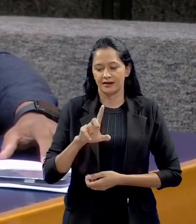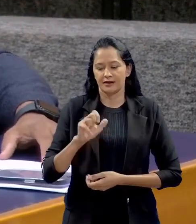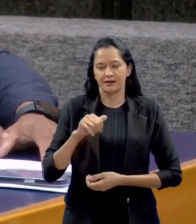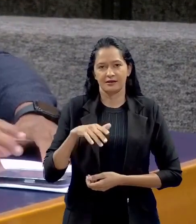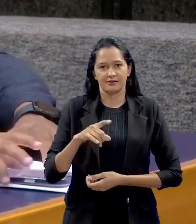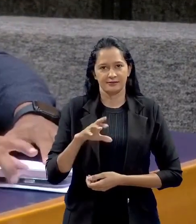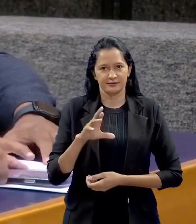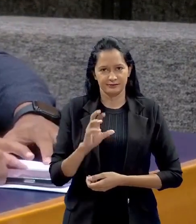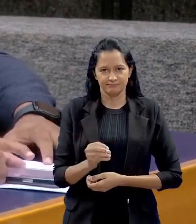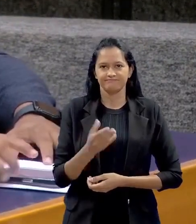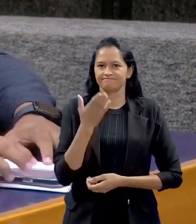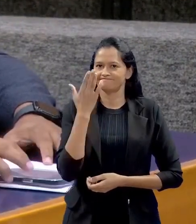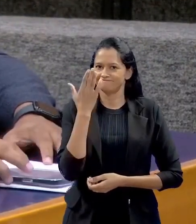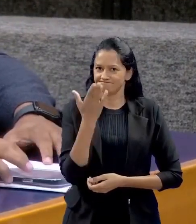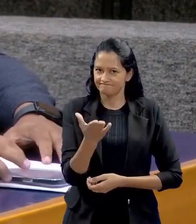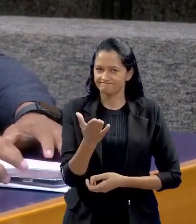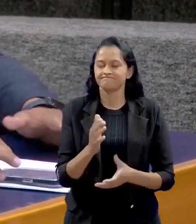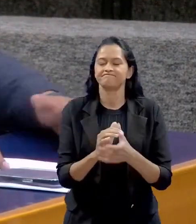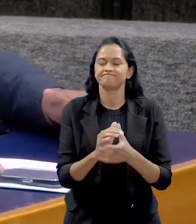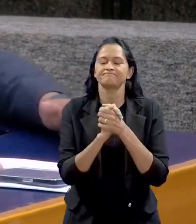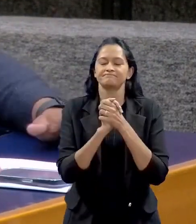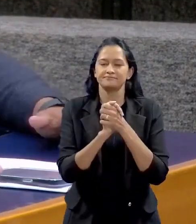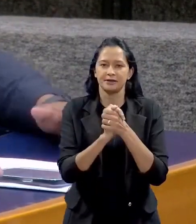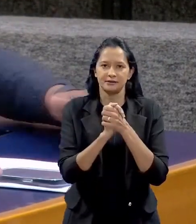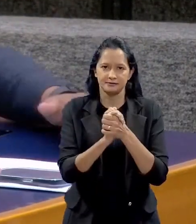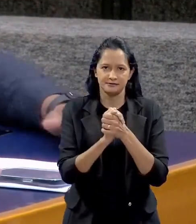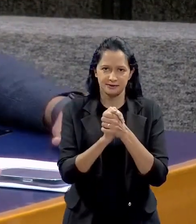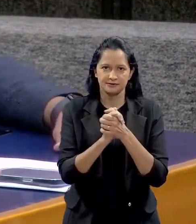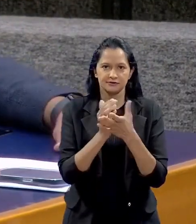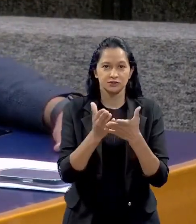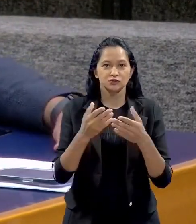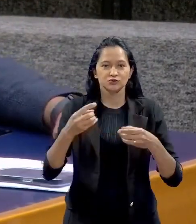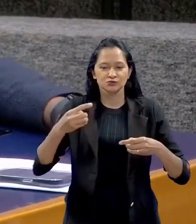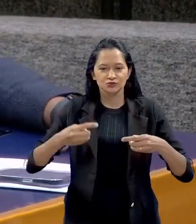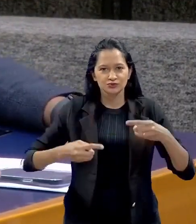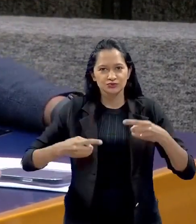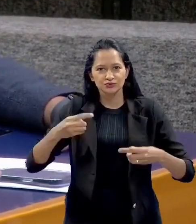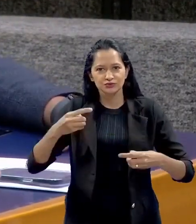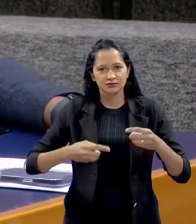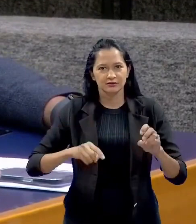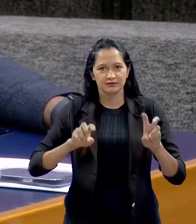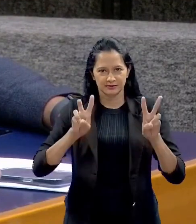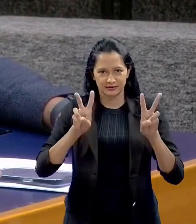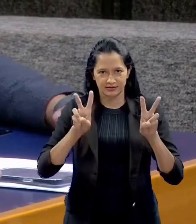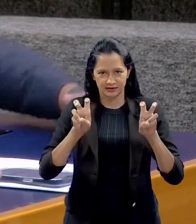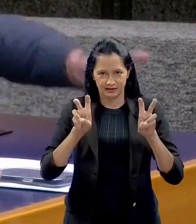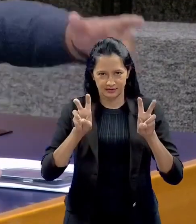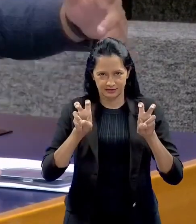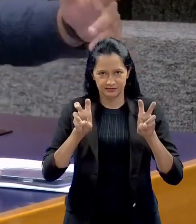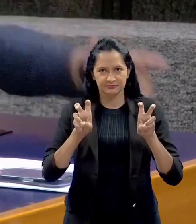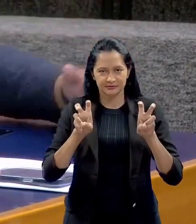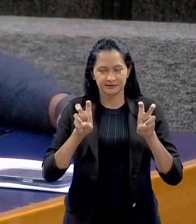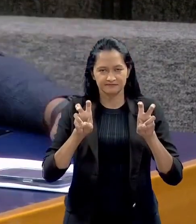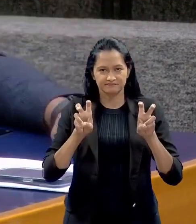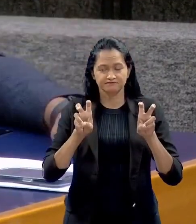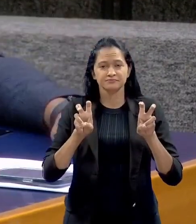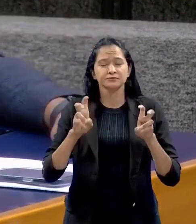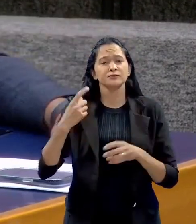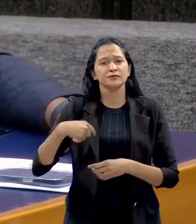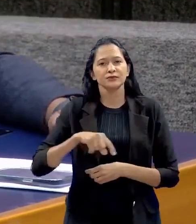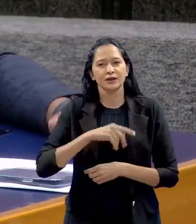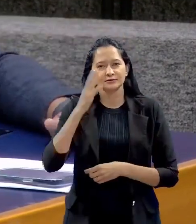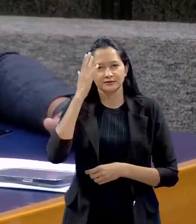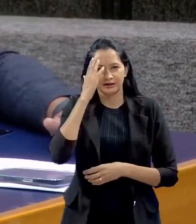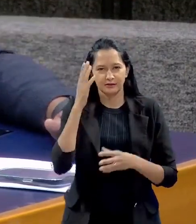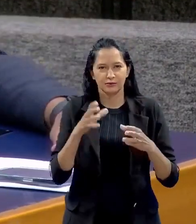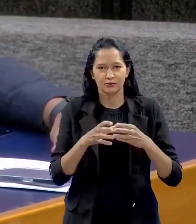parabéns pela iniciativa de Vossa Excelência em pautar essa discussão. Nós entendemos que hoje a esquerda no Brasil